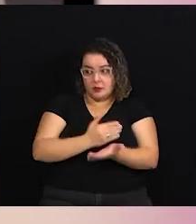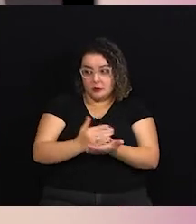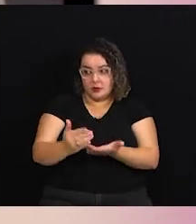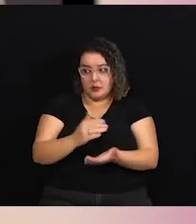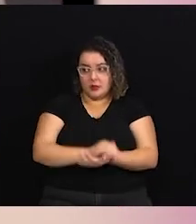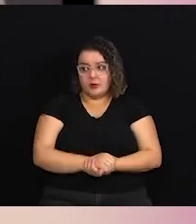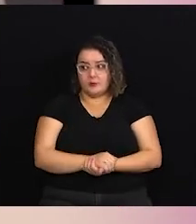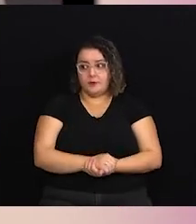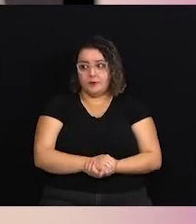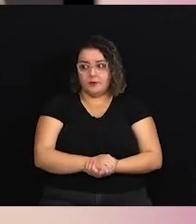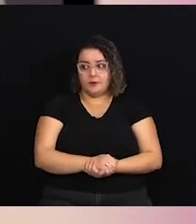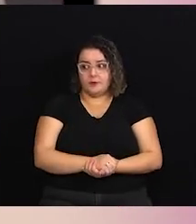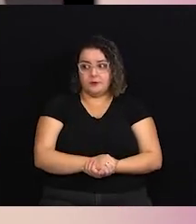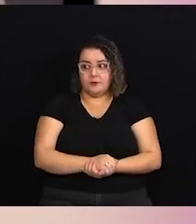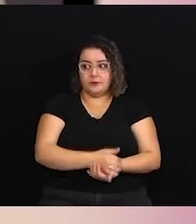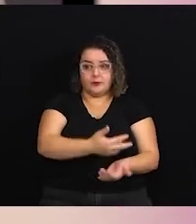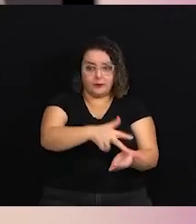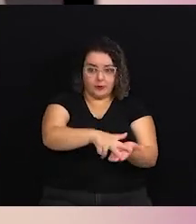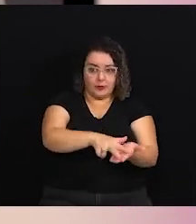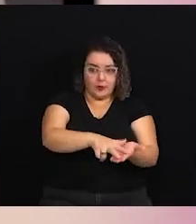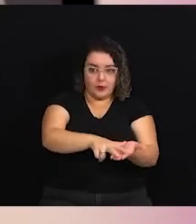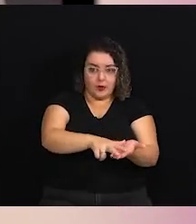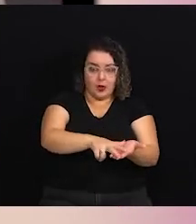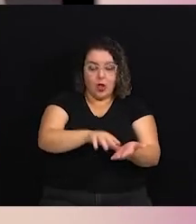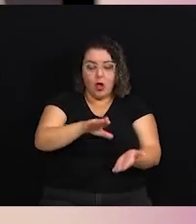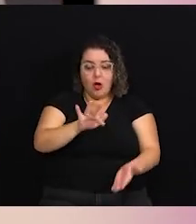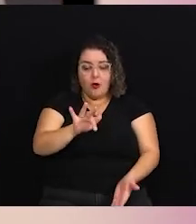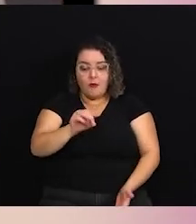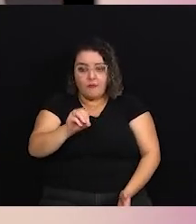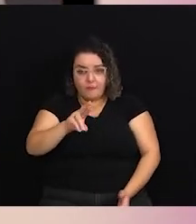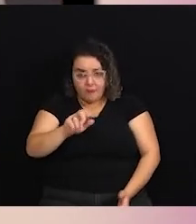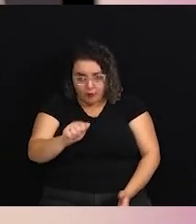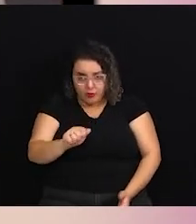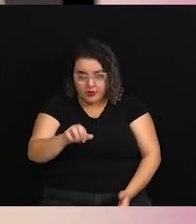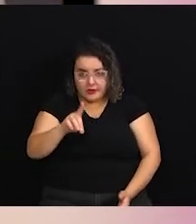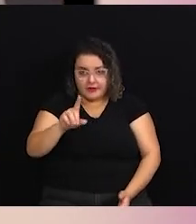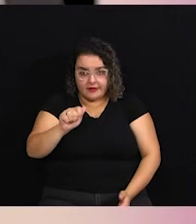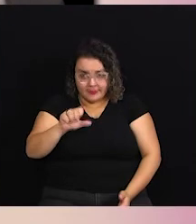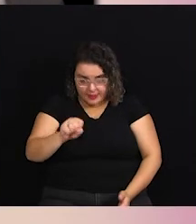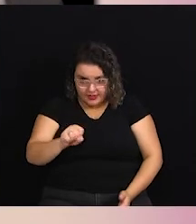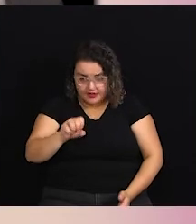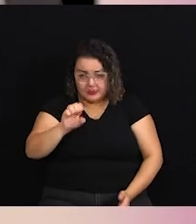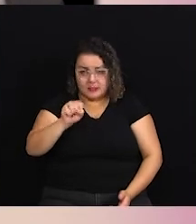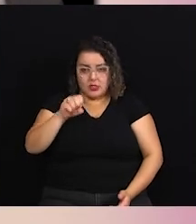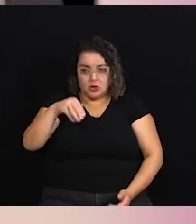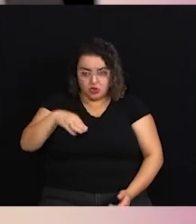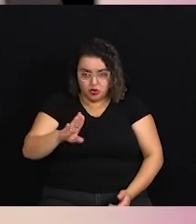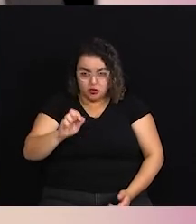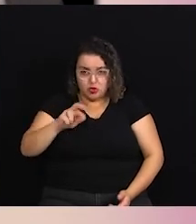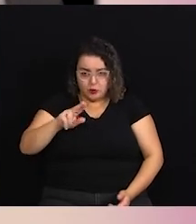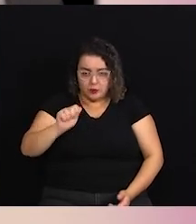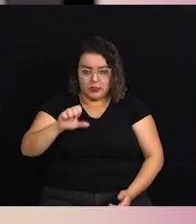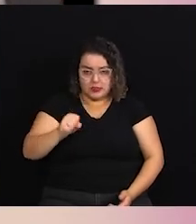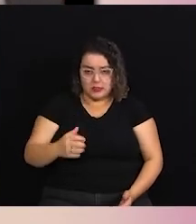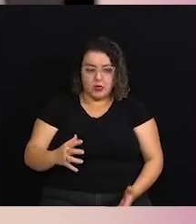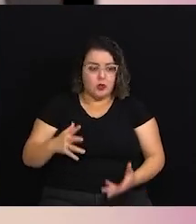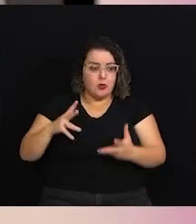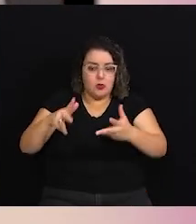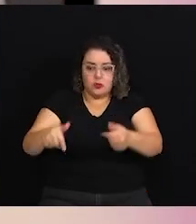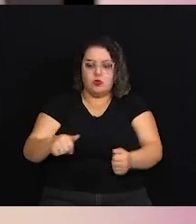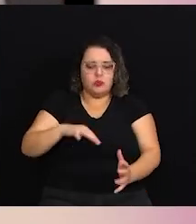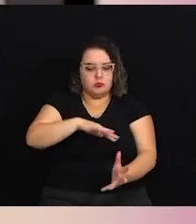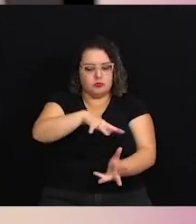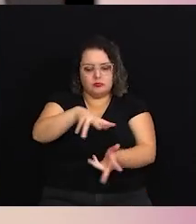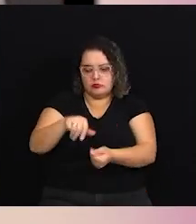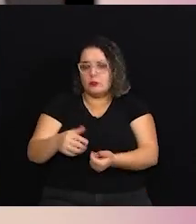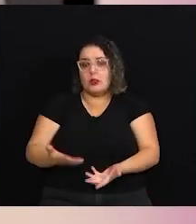inicialmente que era o eclipse afora nas sombras porque quando se fala em termos sociais Nick parecia todo o